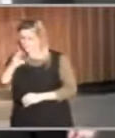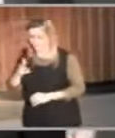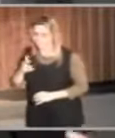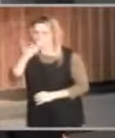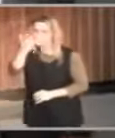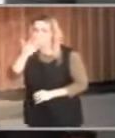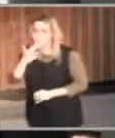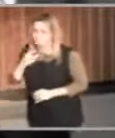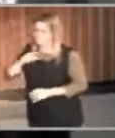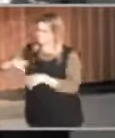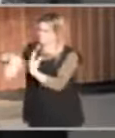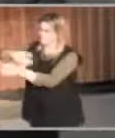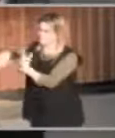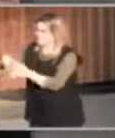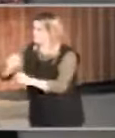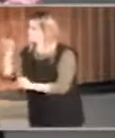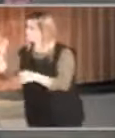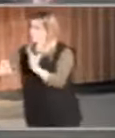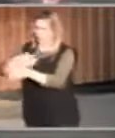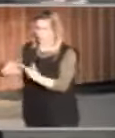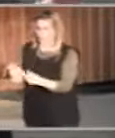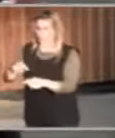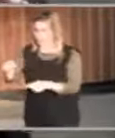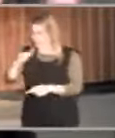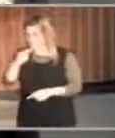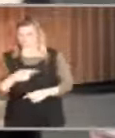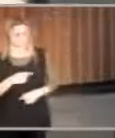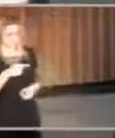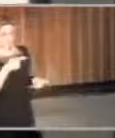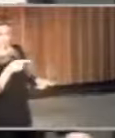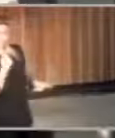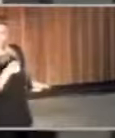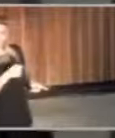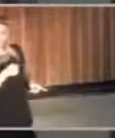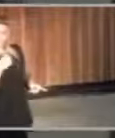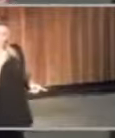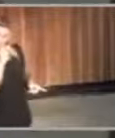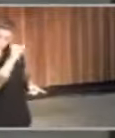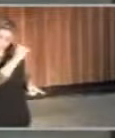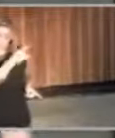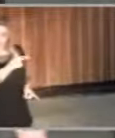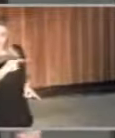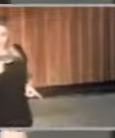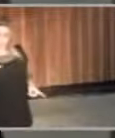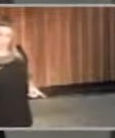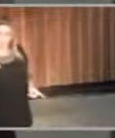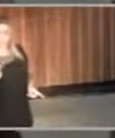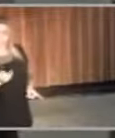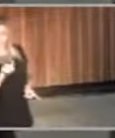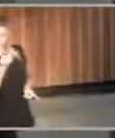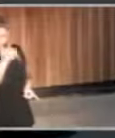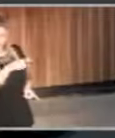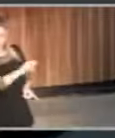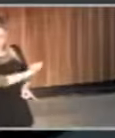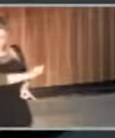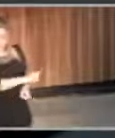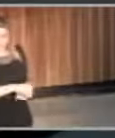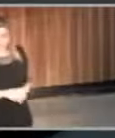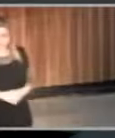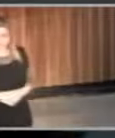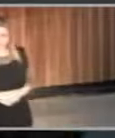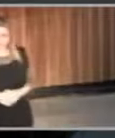e aí falaram você vai falar com o pastor que vocês bagunçaram demais aqui no retiro vão ter que conversar com o pastor e eu me